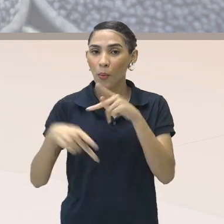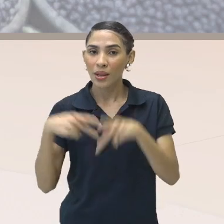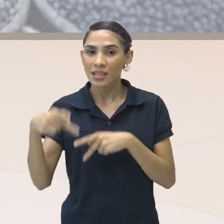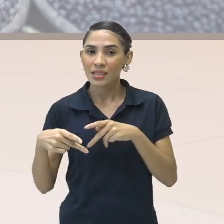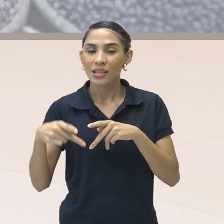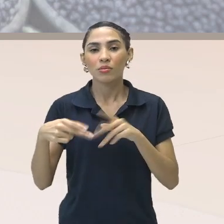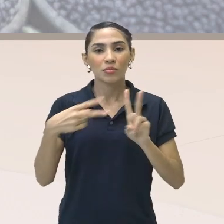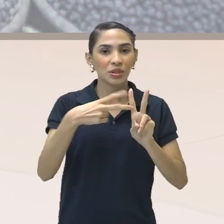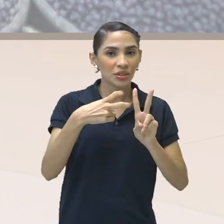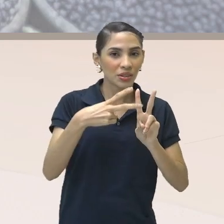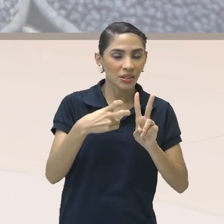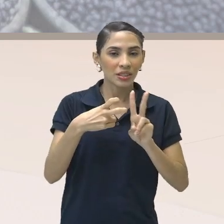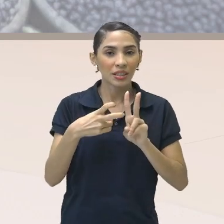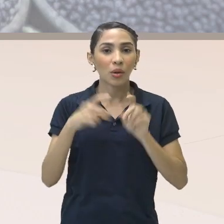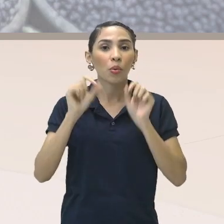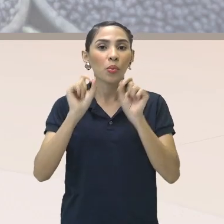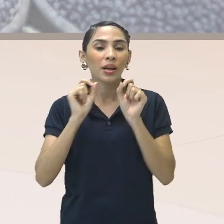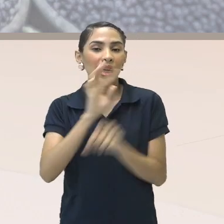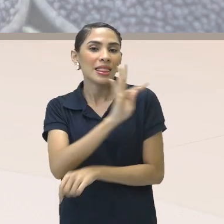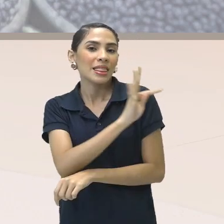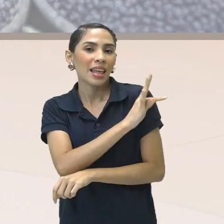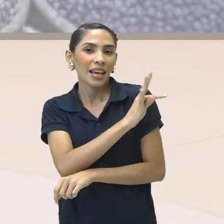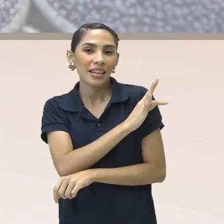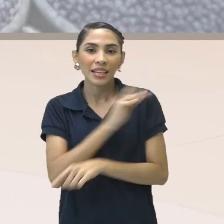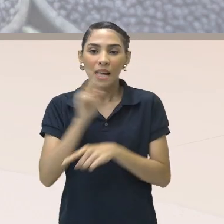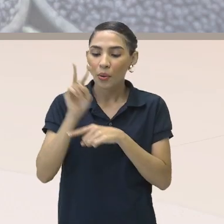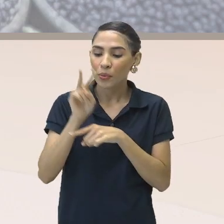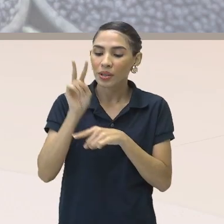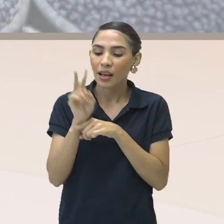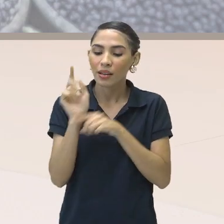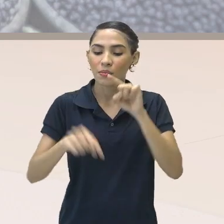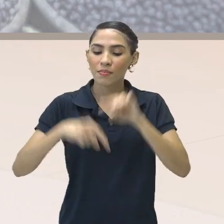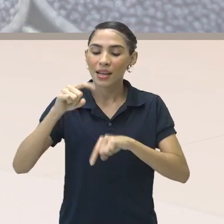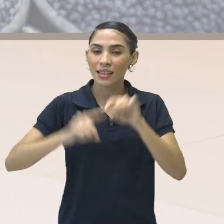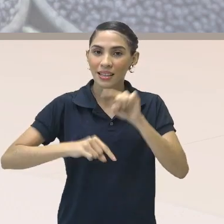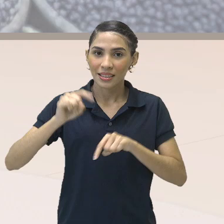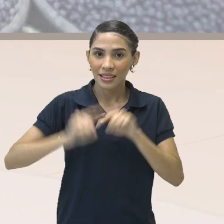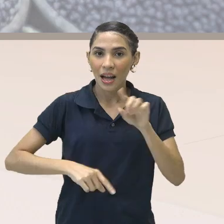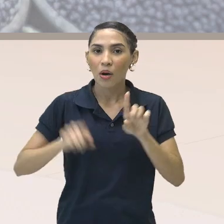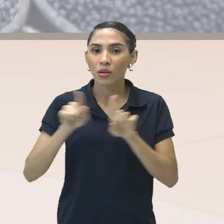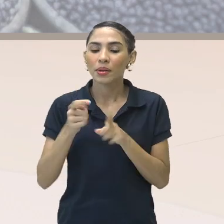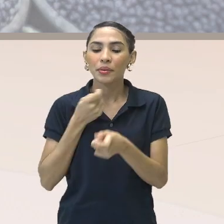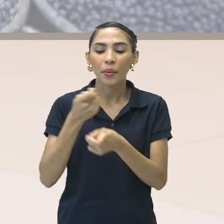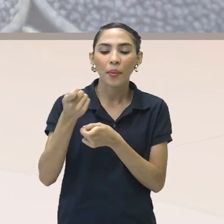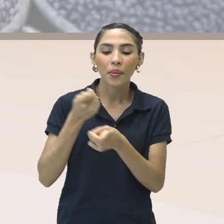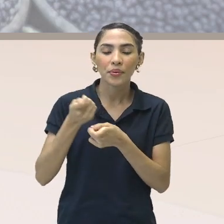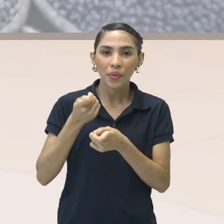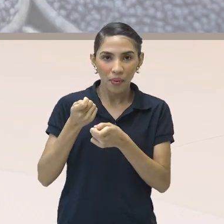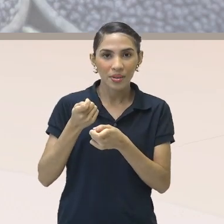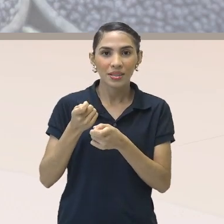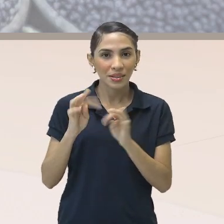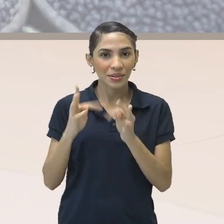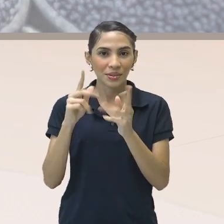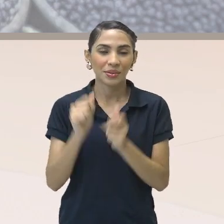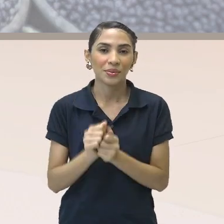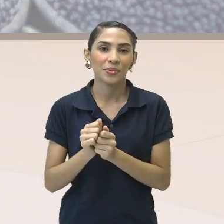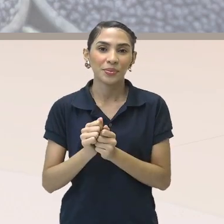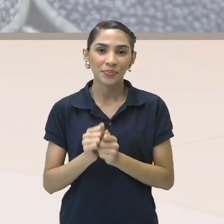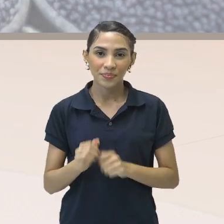locais, fez com que as técnicas de cuidado com esses materiais, a técnica, né, de manipulação de tudo